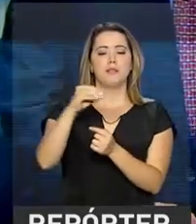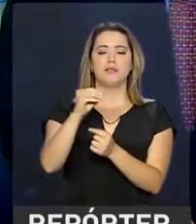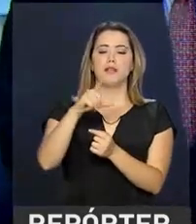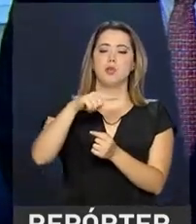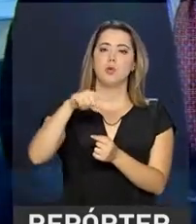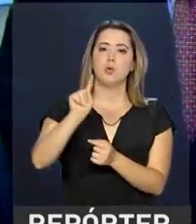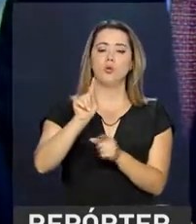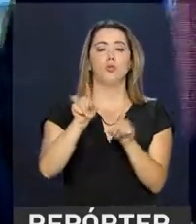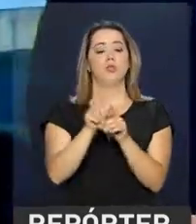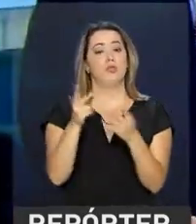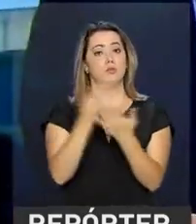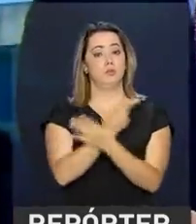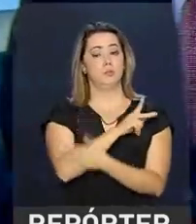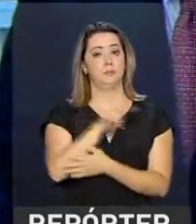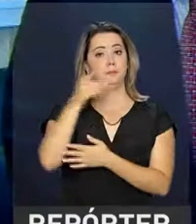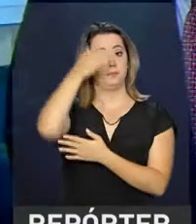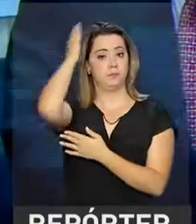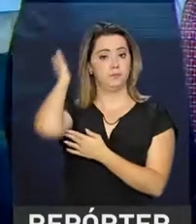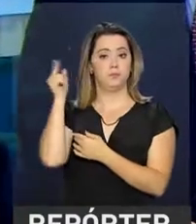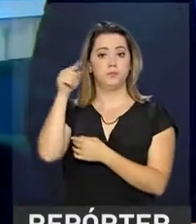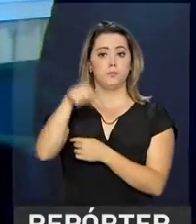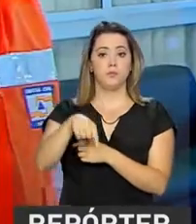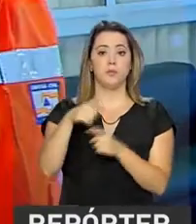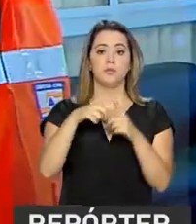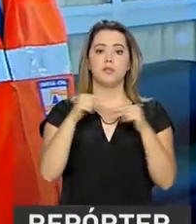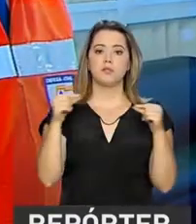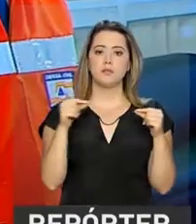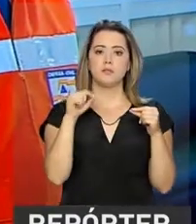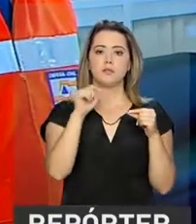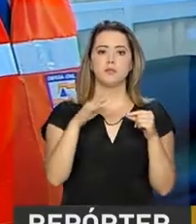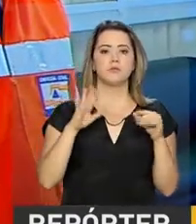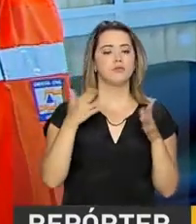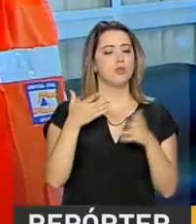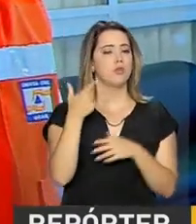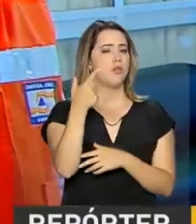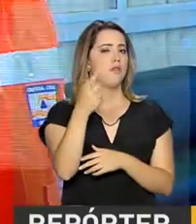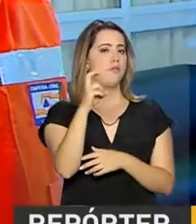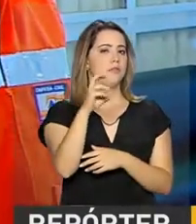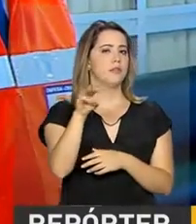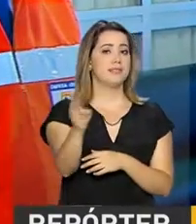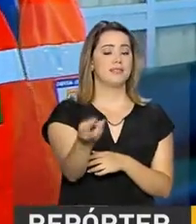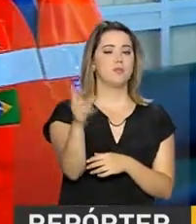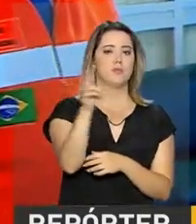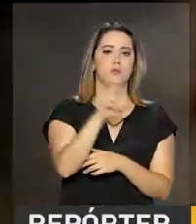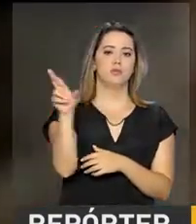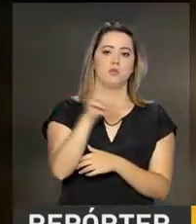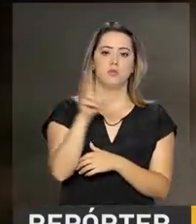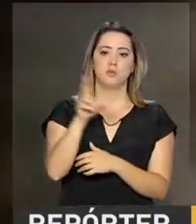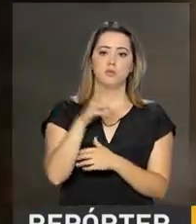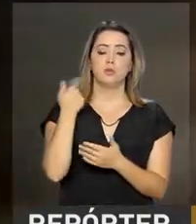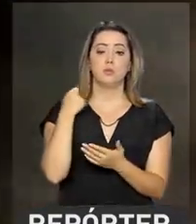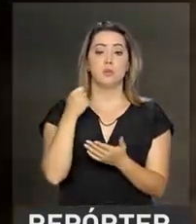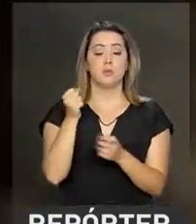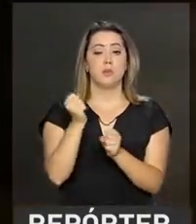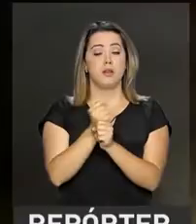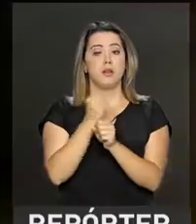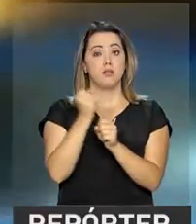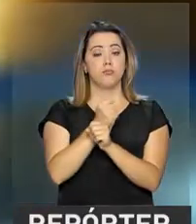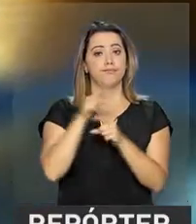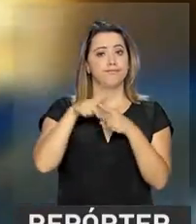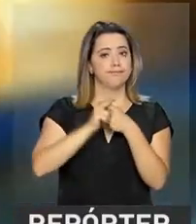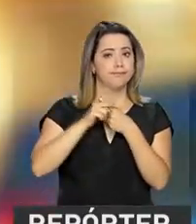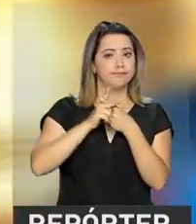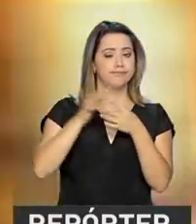feita pelo presidente michel temer na base aérea de brasília são cerca de 25 milhões de reais para consertar os estragos